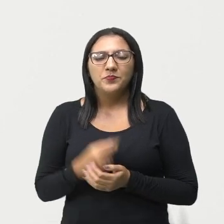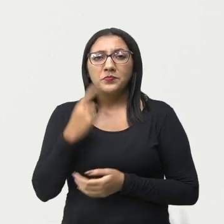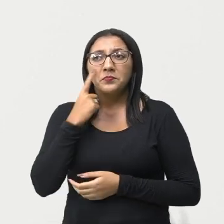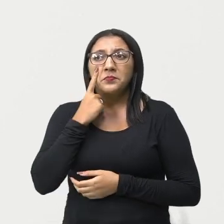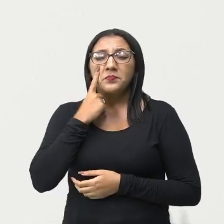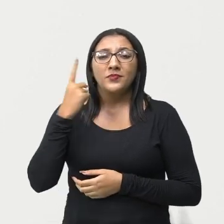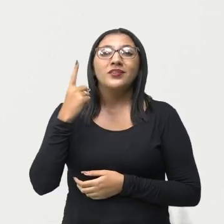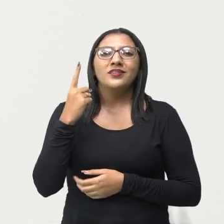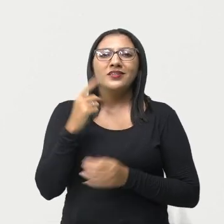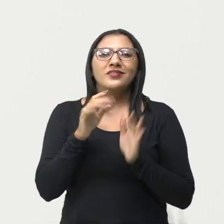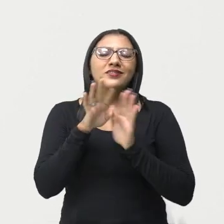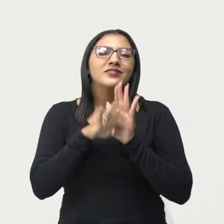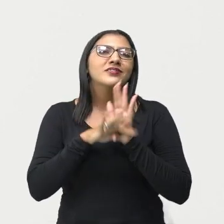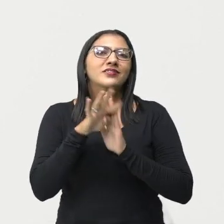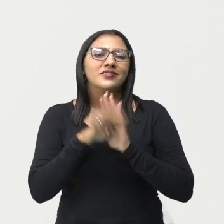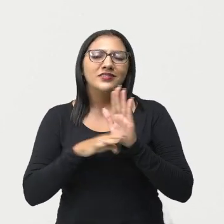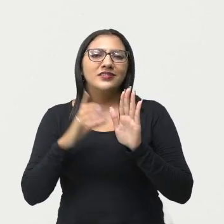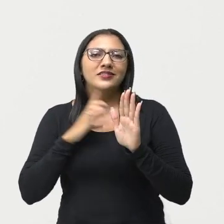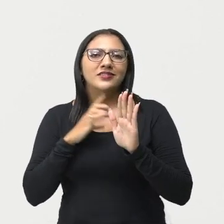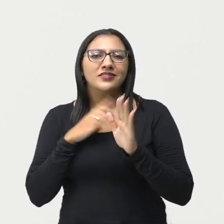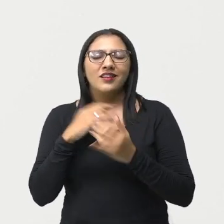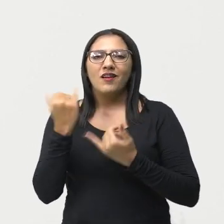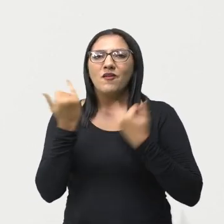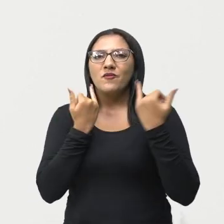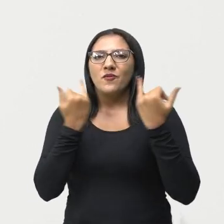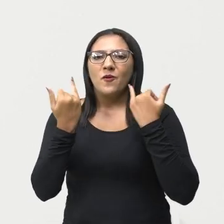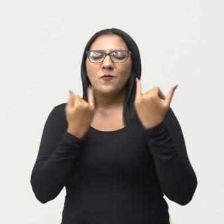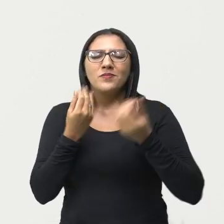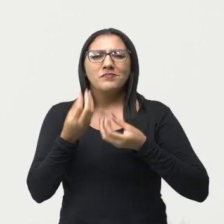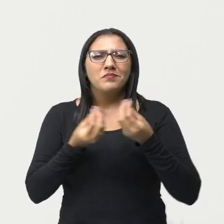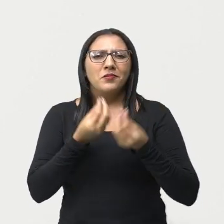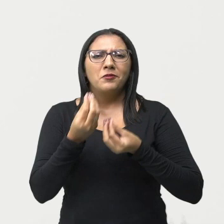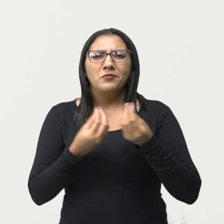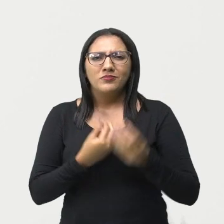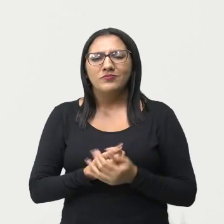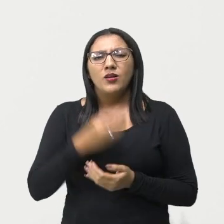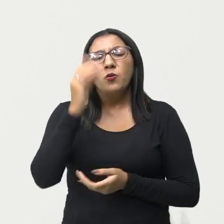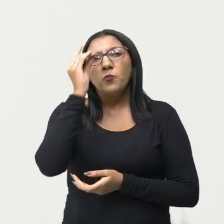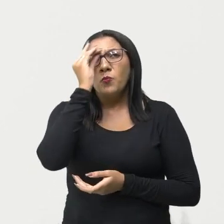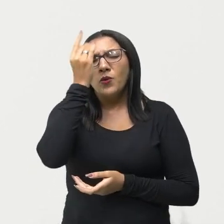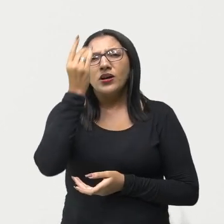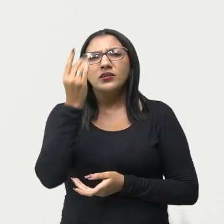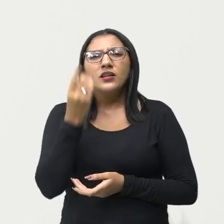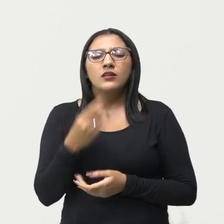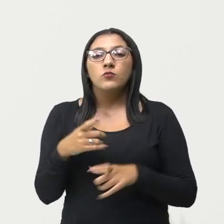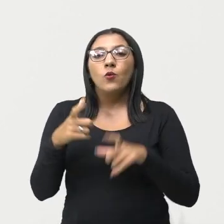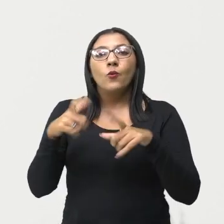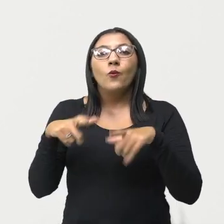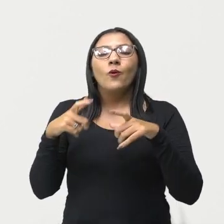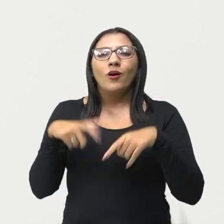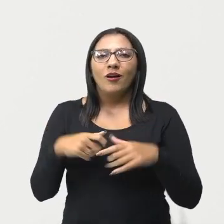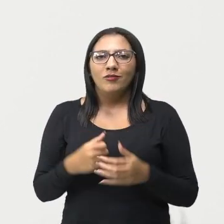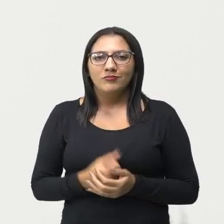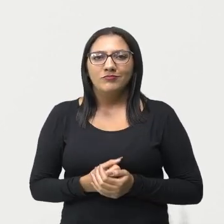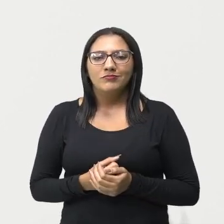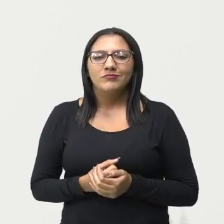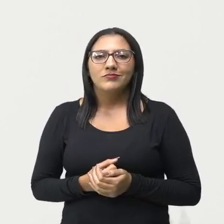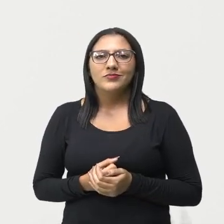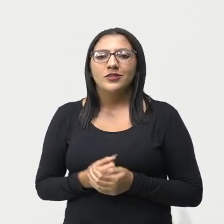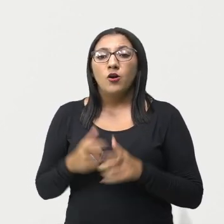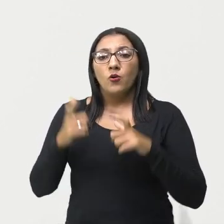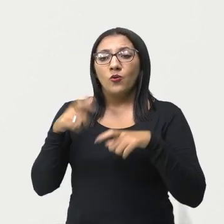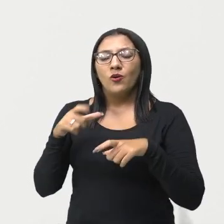neste trecho, essa informação vai indicar para a gente uma ideia de lugar, o lugar